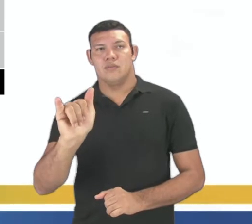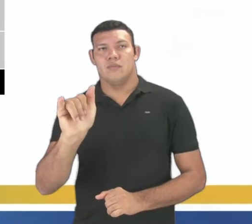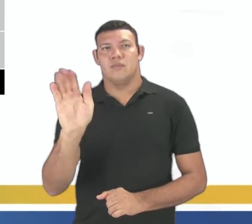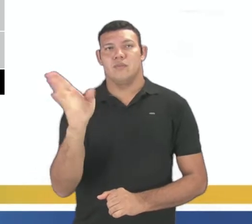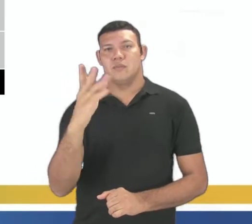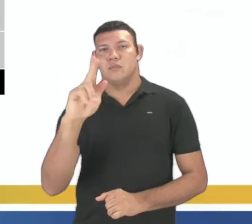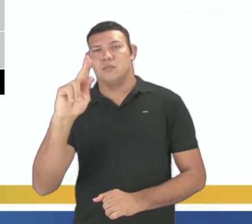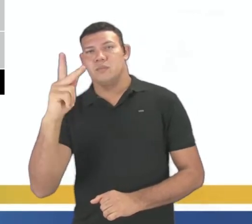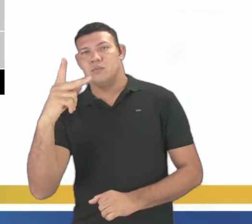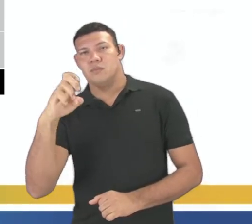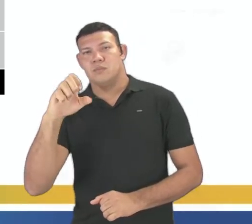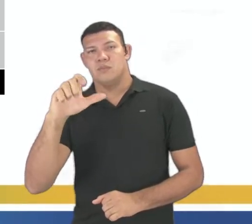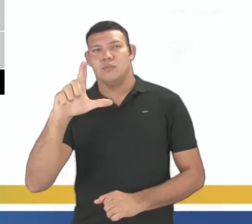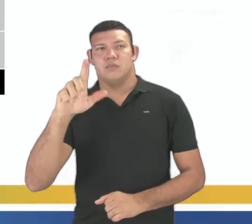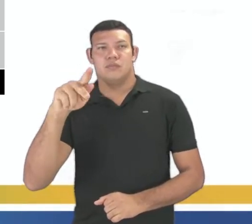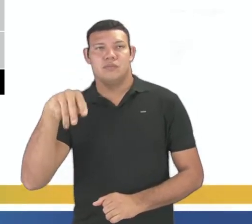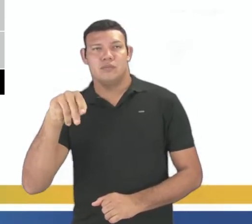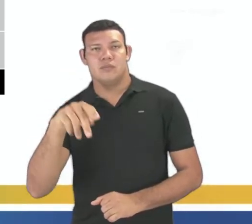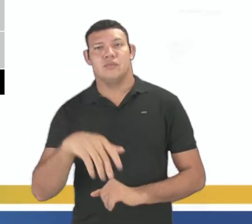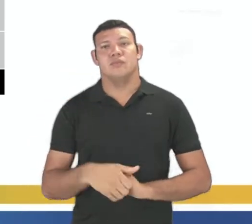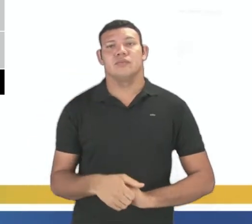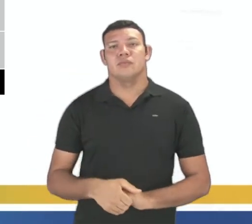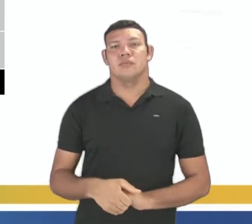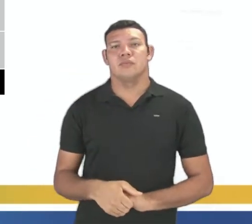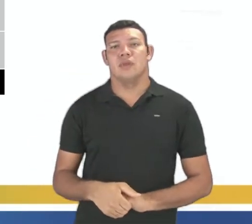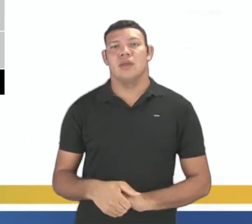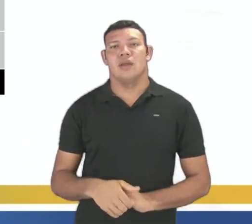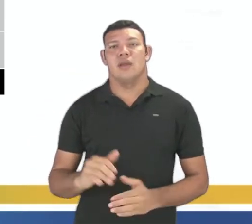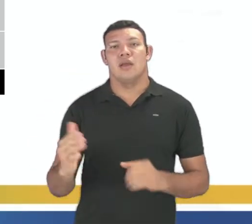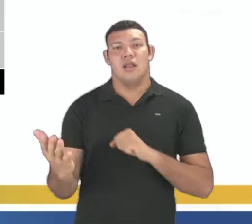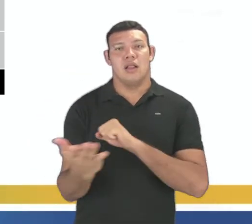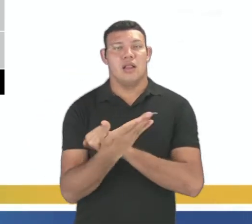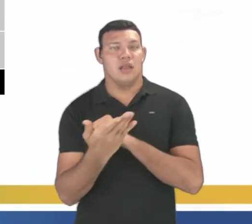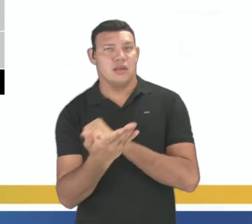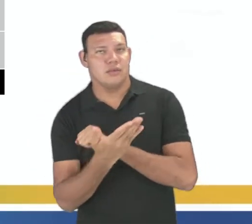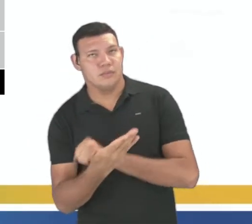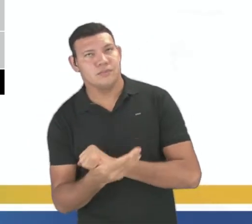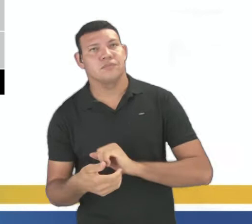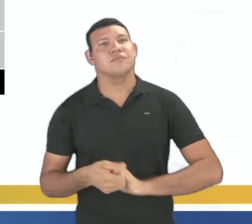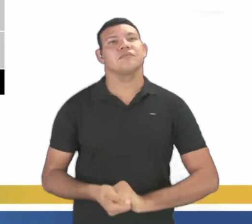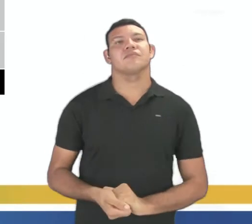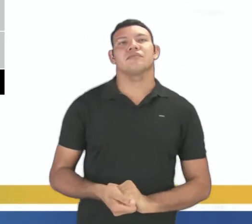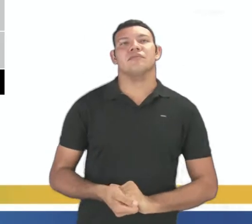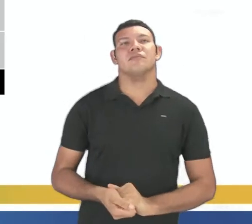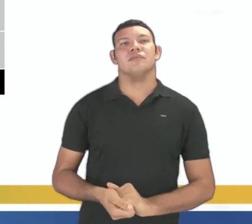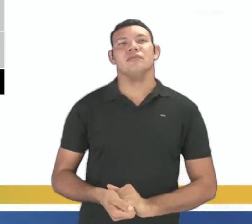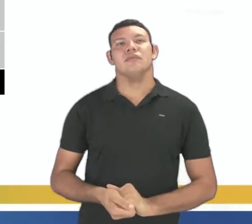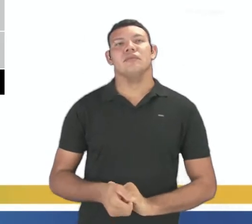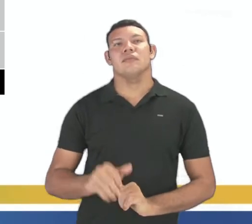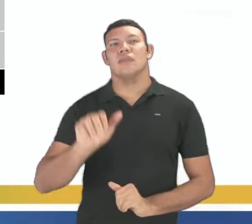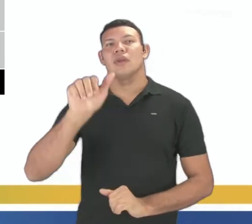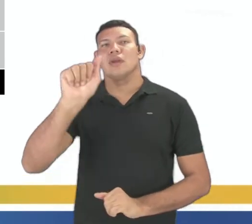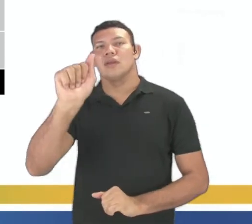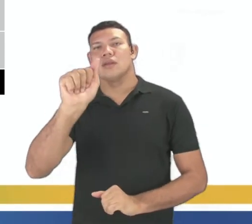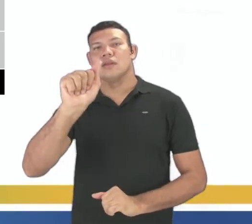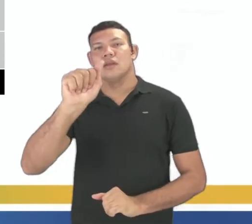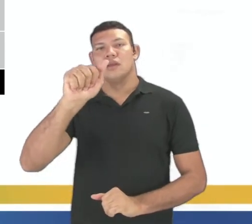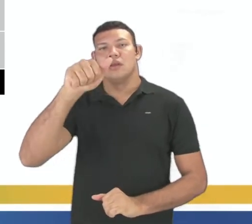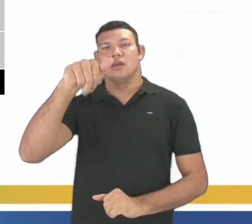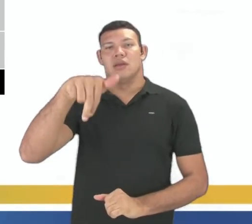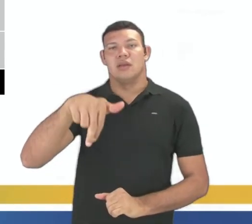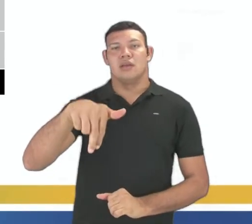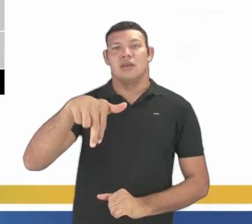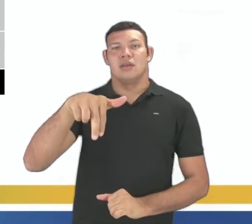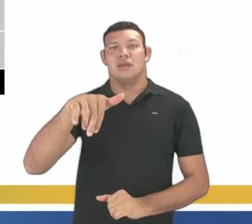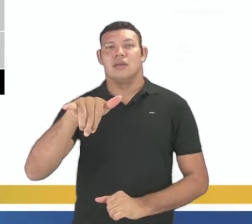Anybody, traduzindo, uma adaptação seria ninguém. Porém, ele é utilizado com frases com verbo